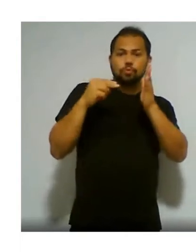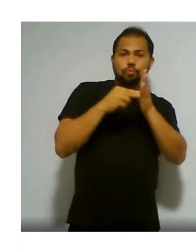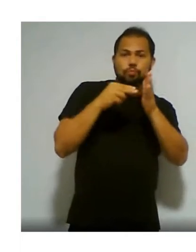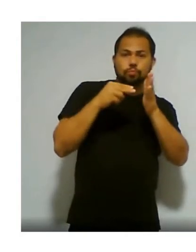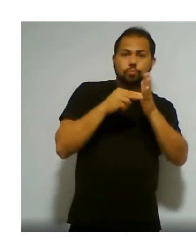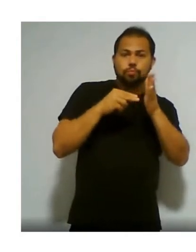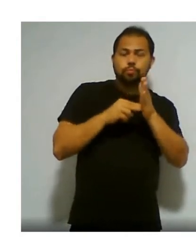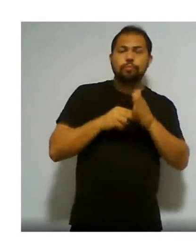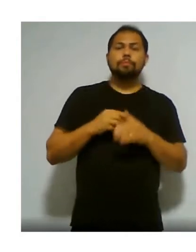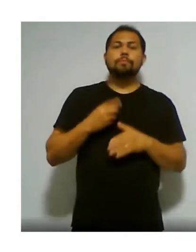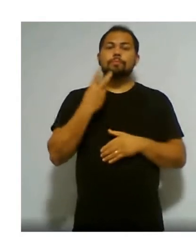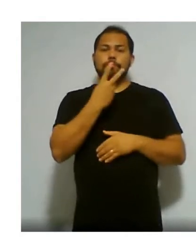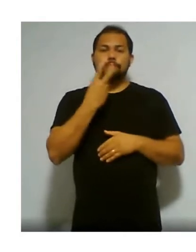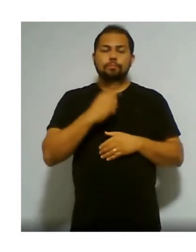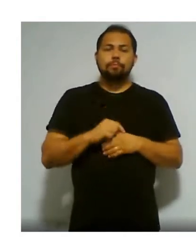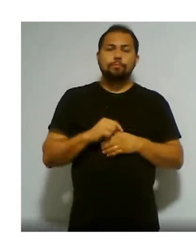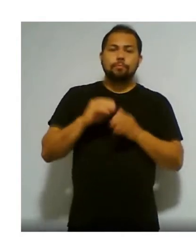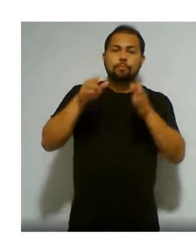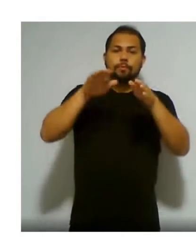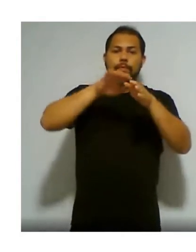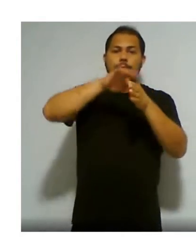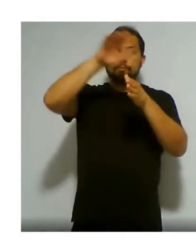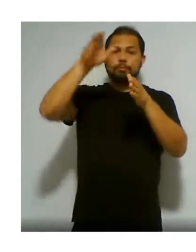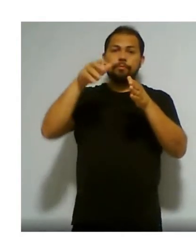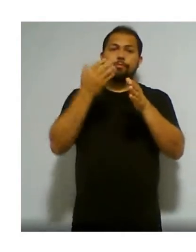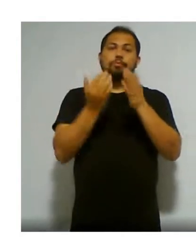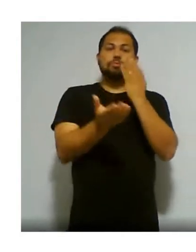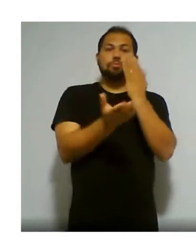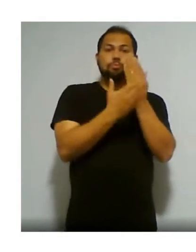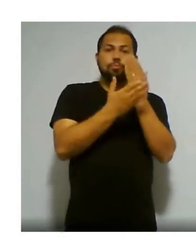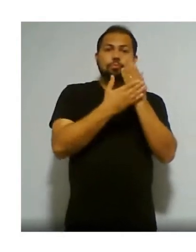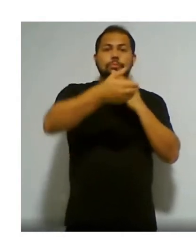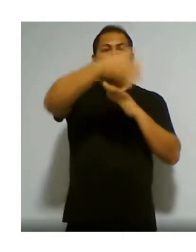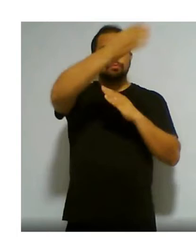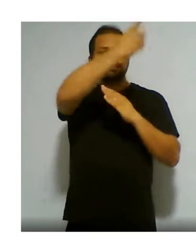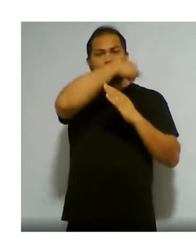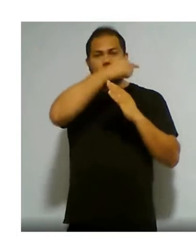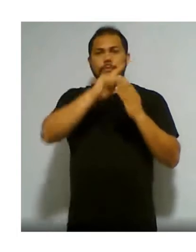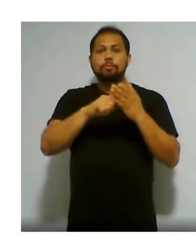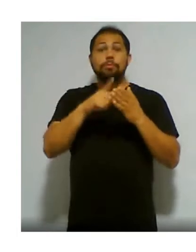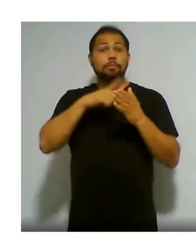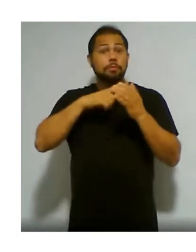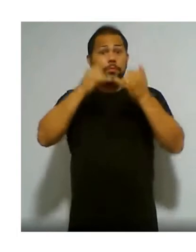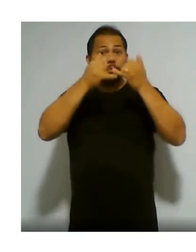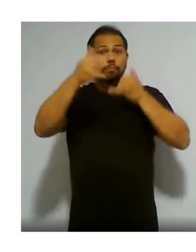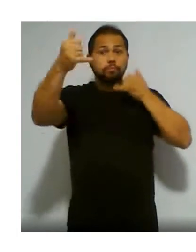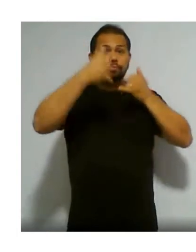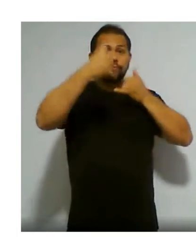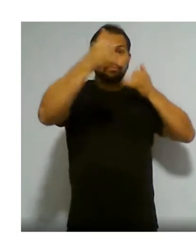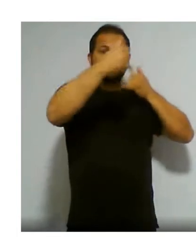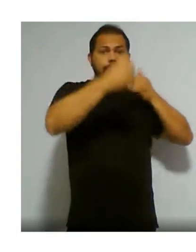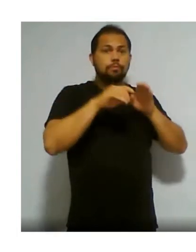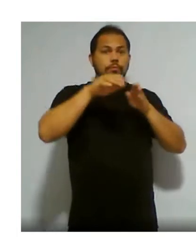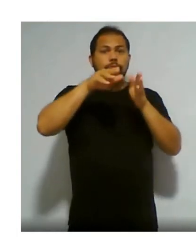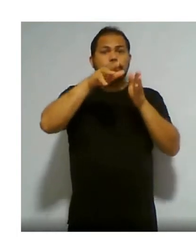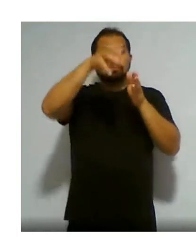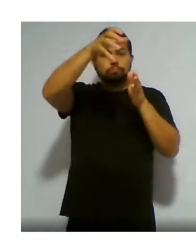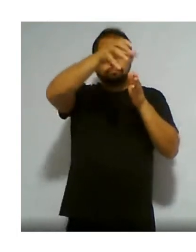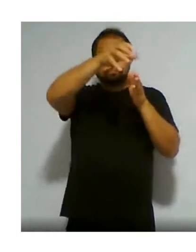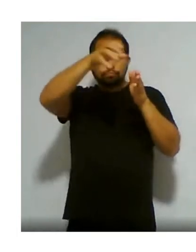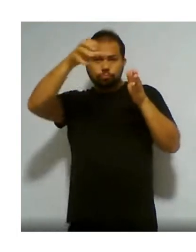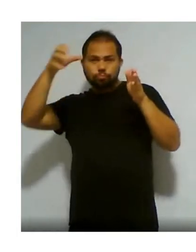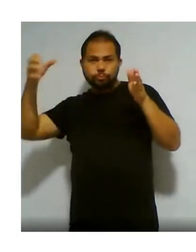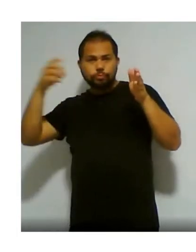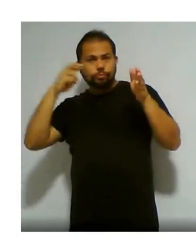trás dessa pecinha aqui, que a gente vai ver mais pra frente que ela desencaixa, inclusive, tem uns fios. Então quando a gente abrir uma tampa aqui, tem os fios